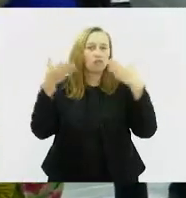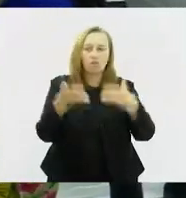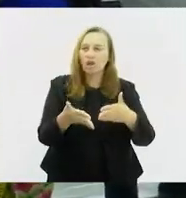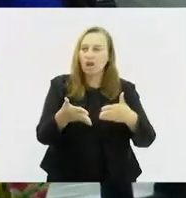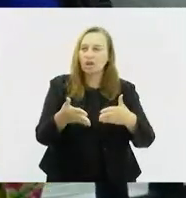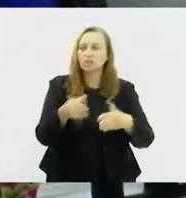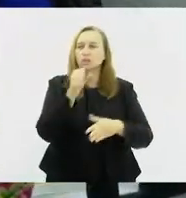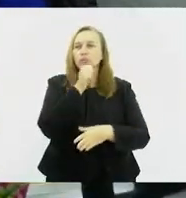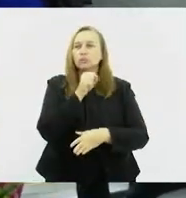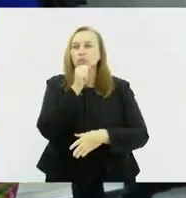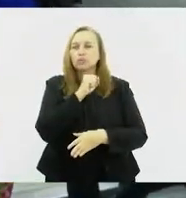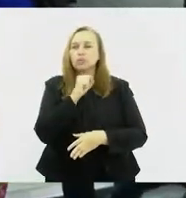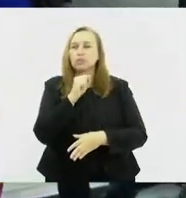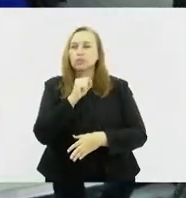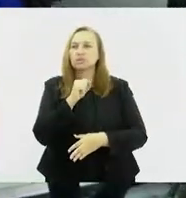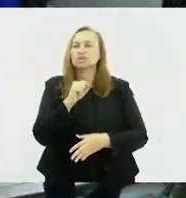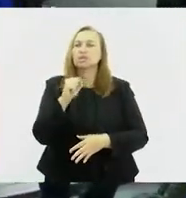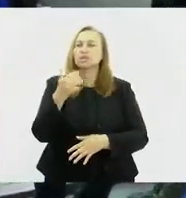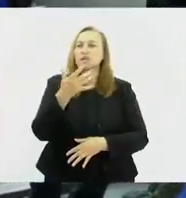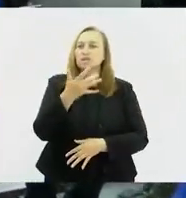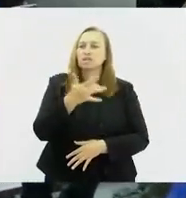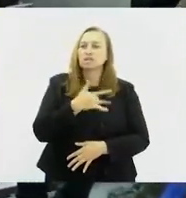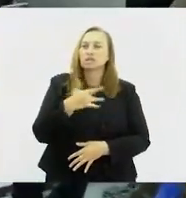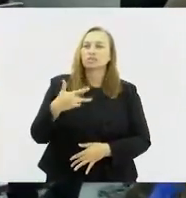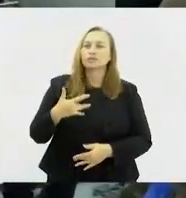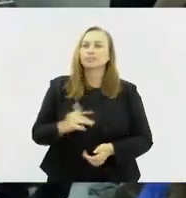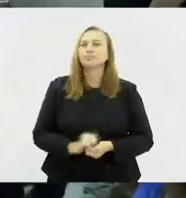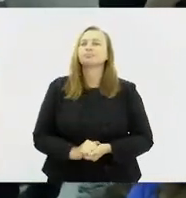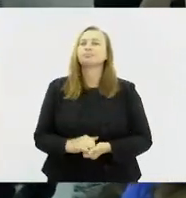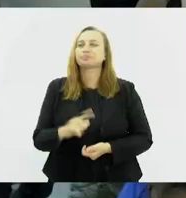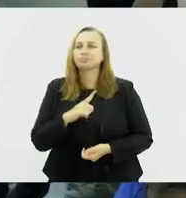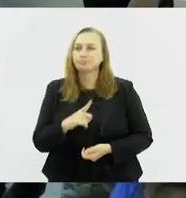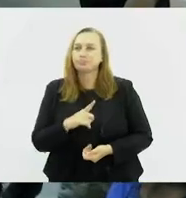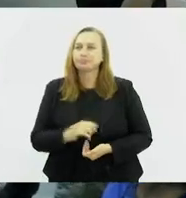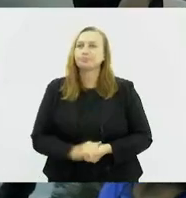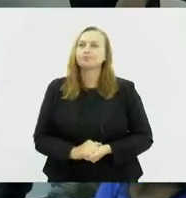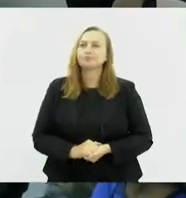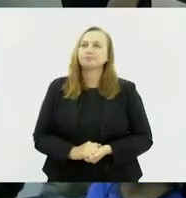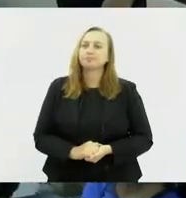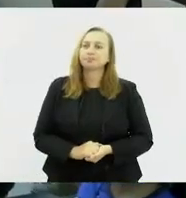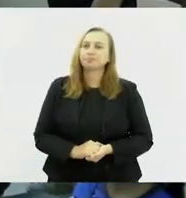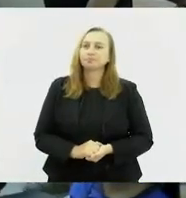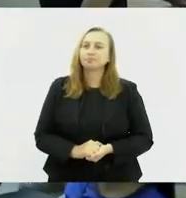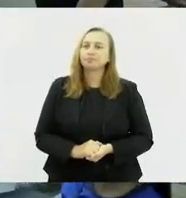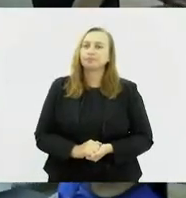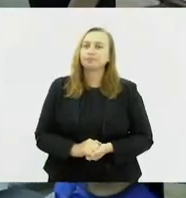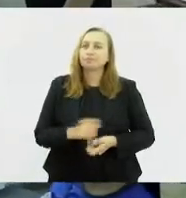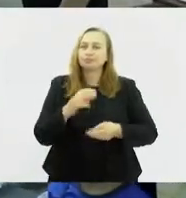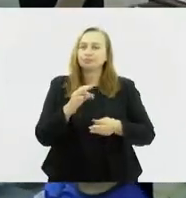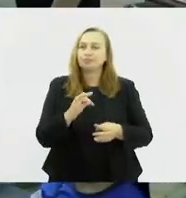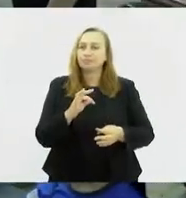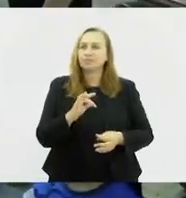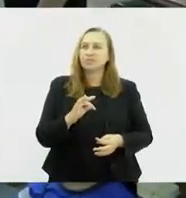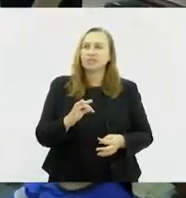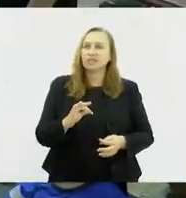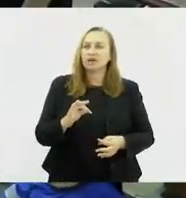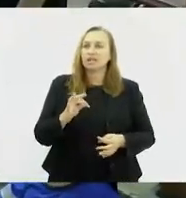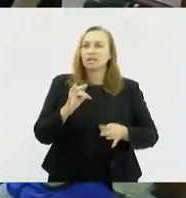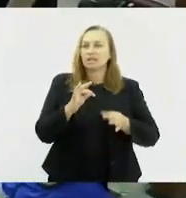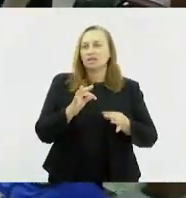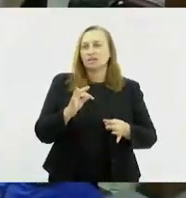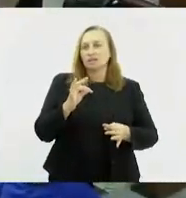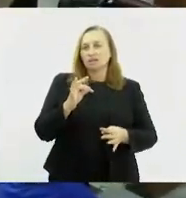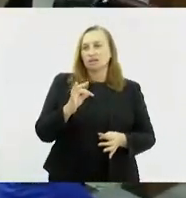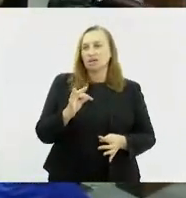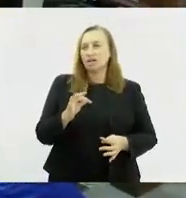atenção primária à saúde. Nós temos a terapia comunitária, que muito nos